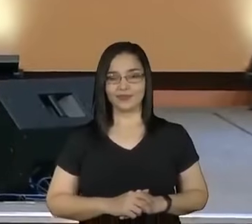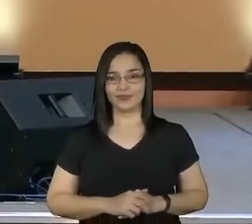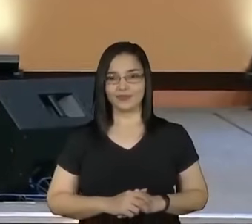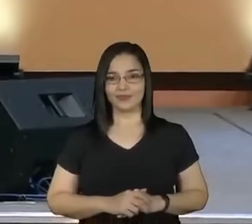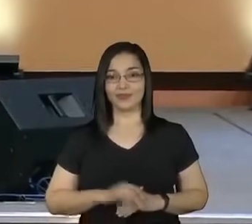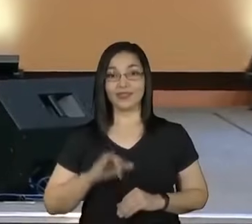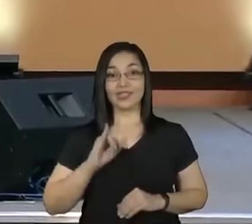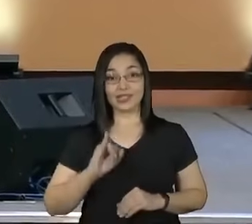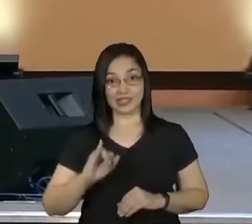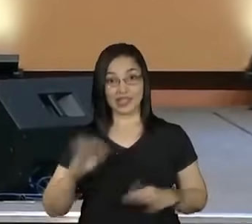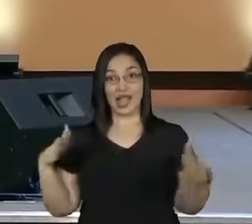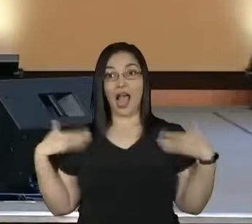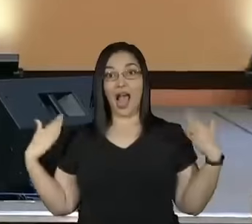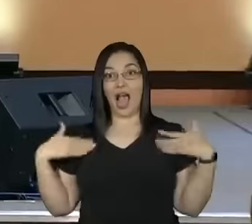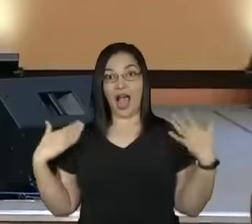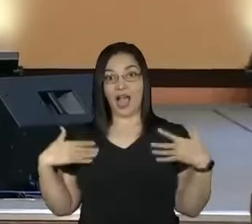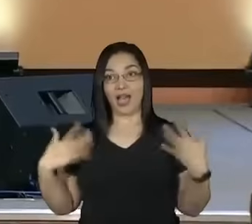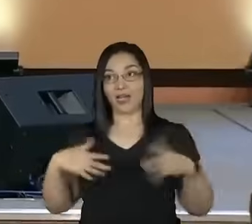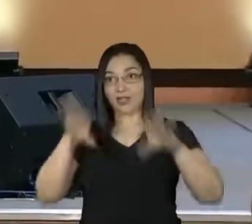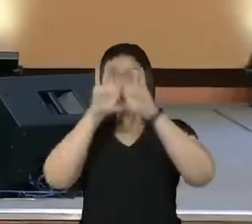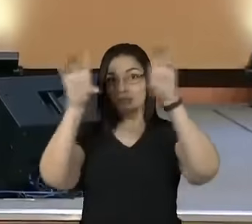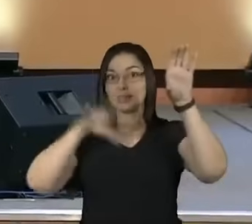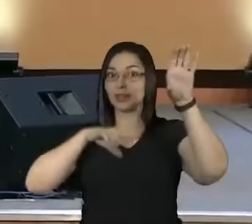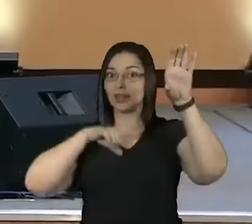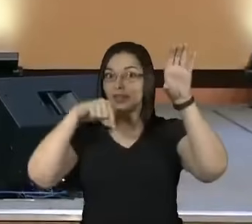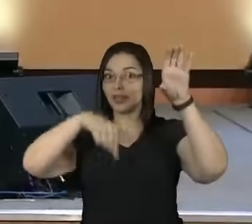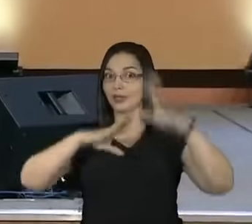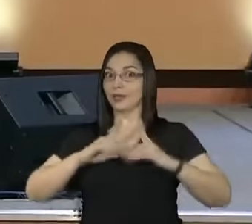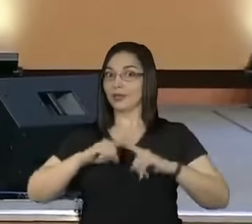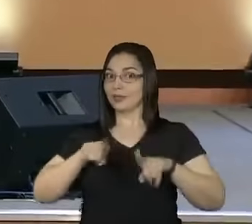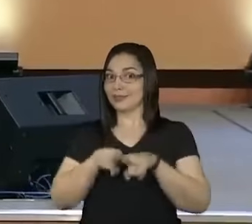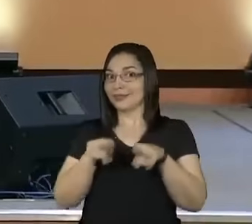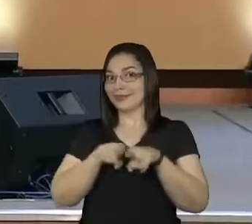se há alegria no céu deve ter alegria na igreja por